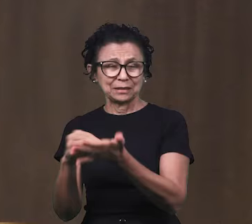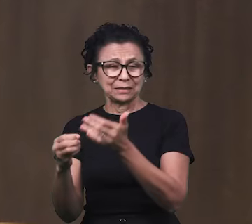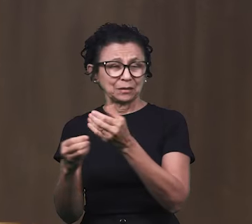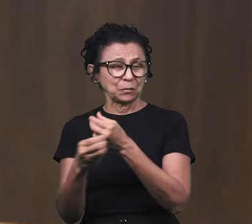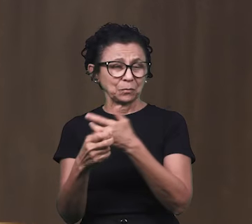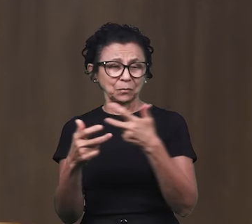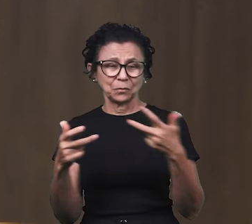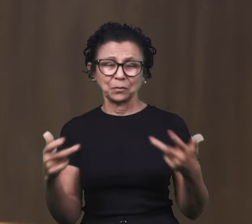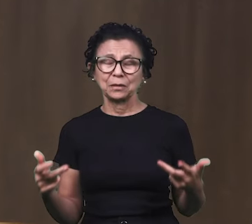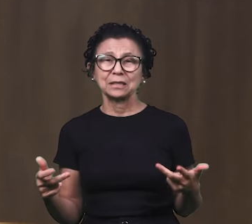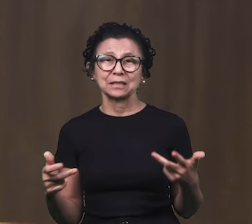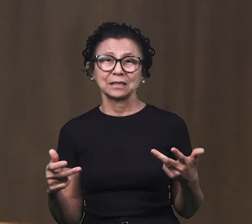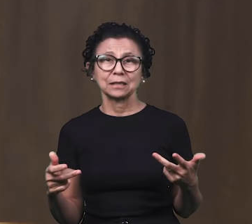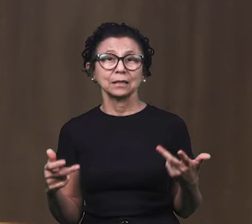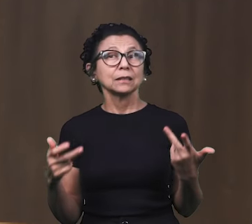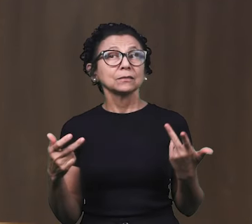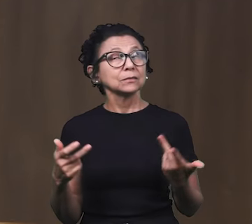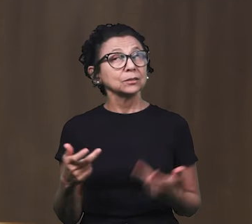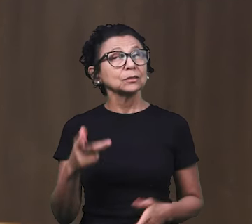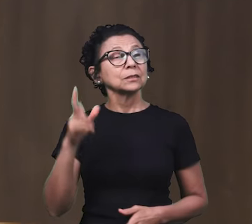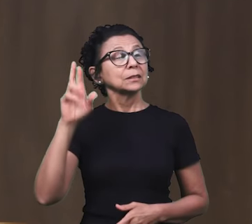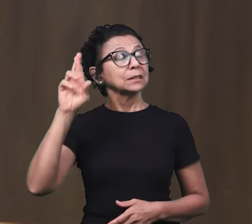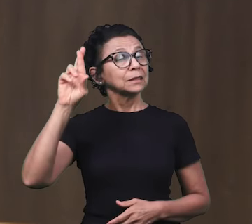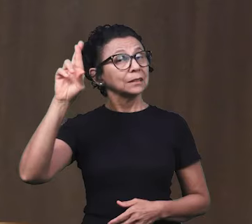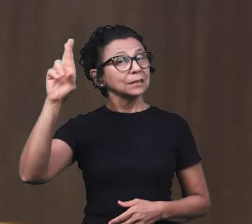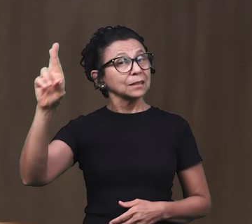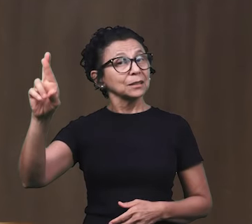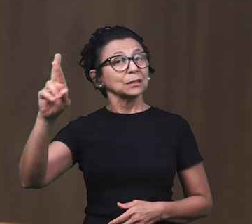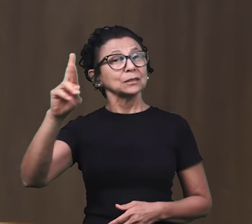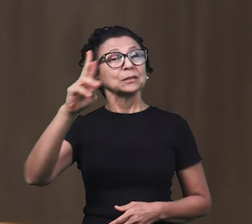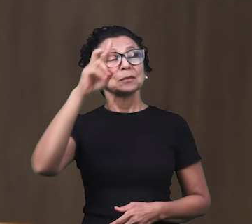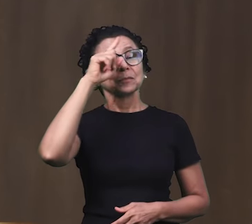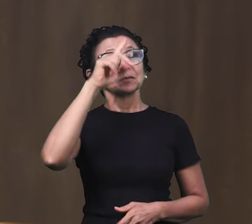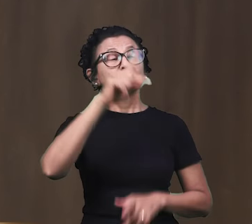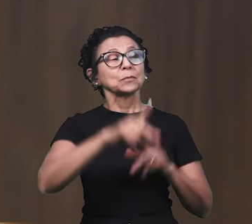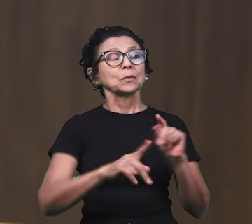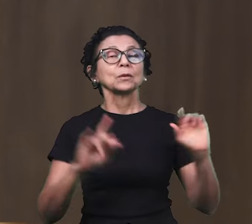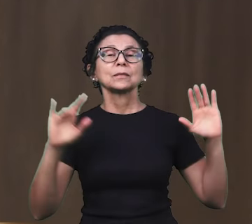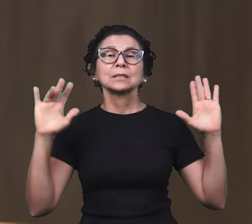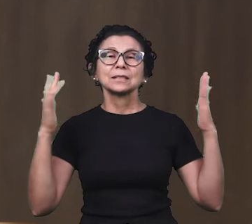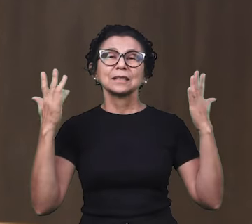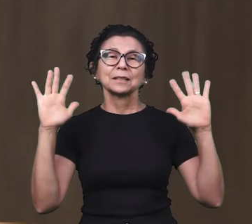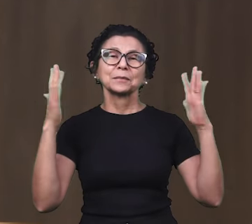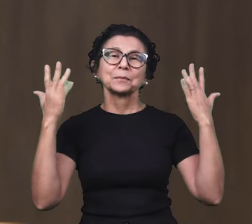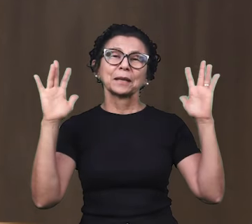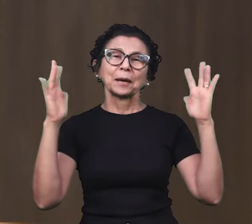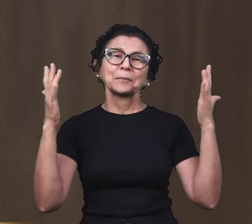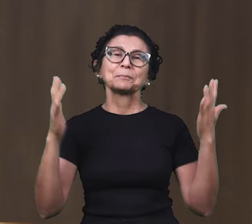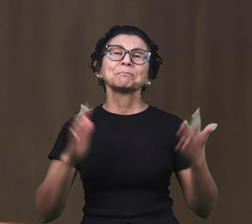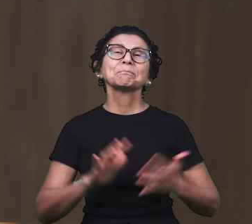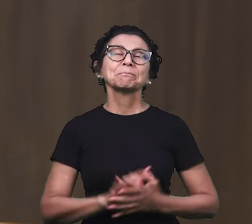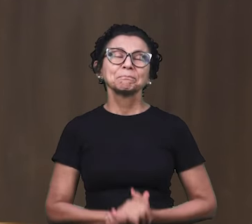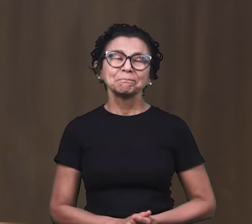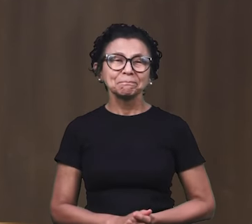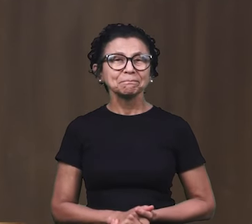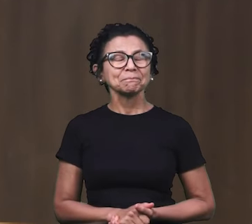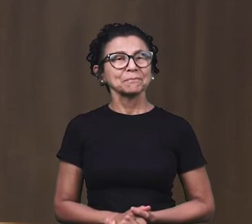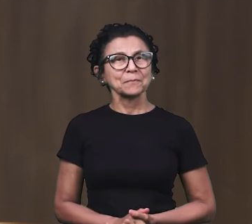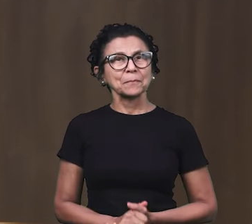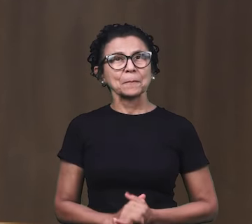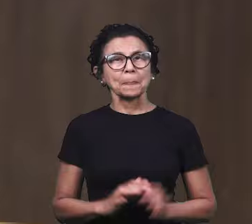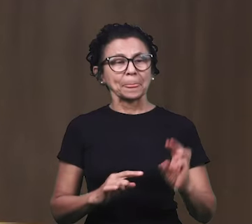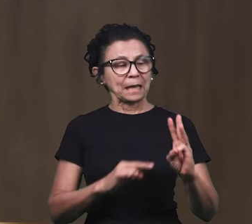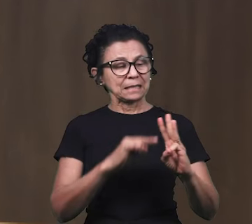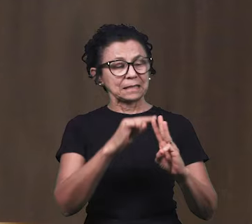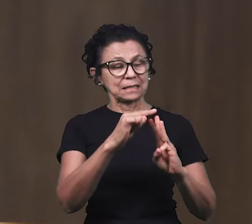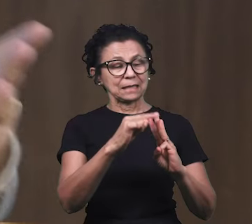que Deus fez com o seu povo. Deus mandou que o povo celebrasse festa. E essas festas que nós vamos falar aqui de